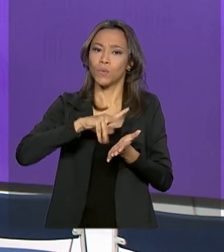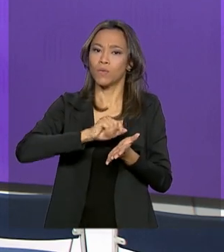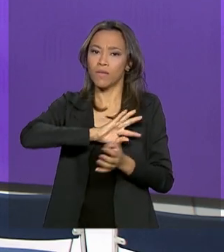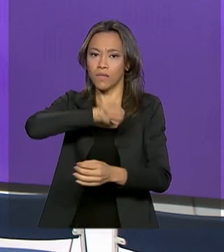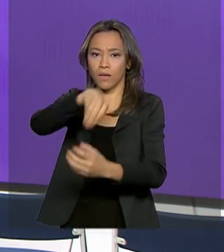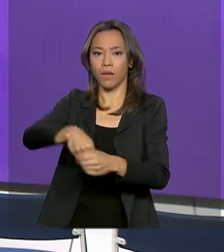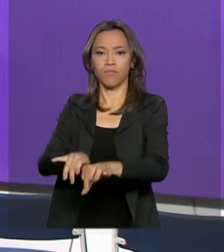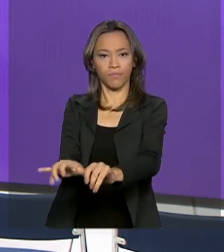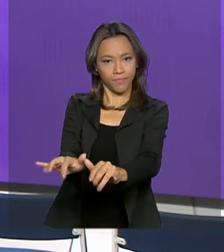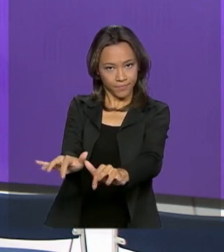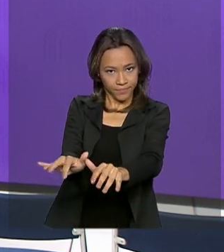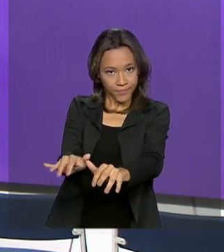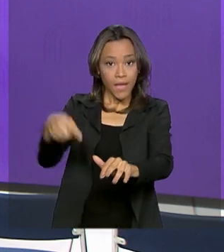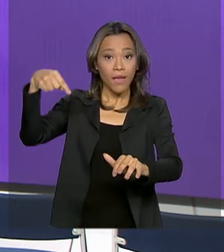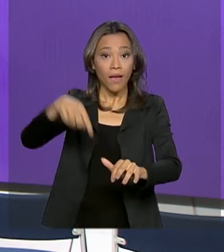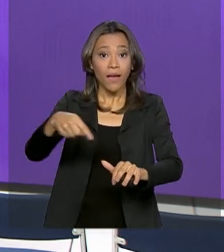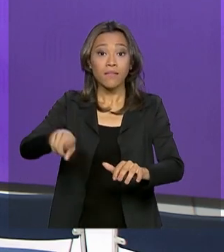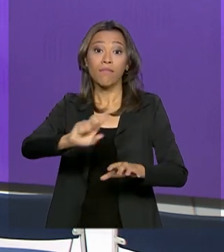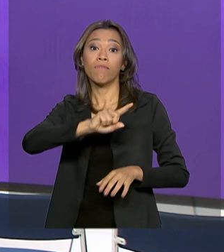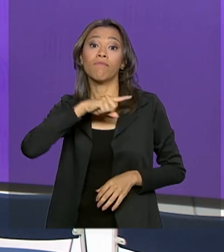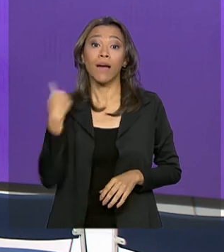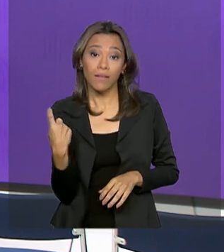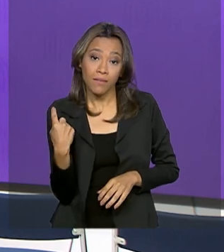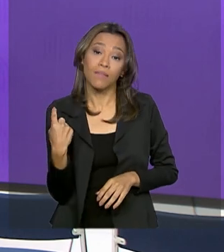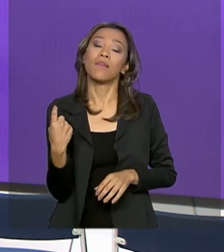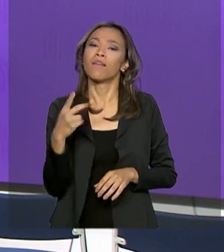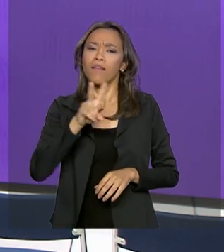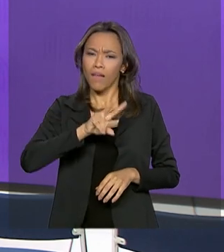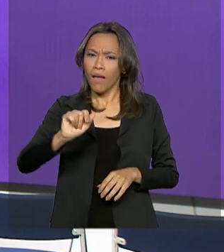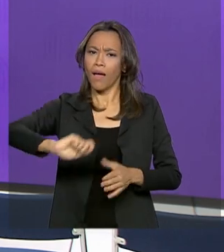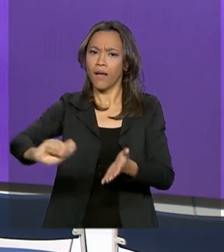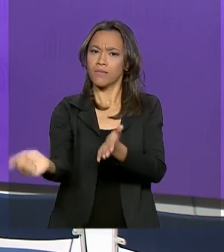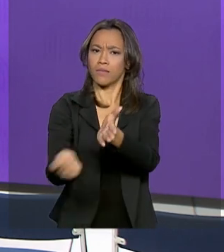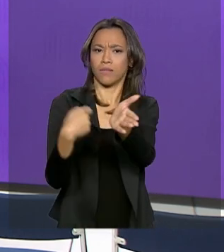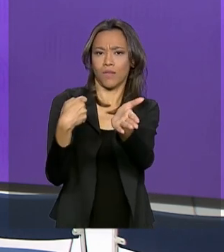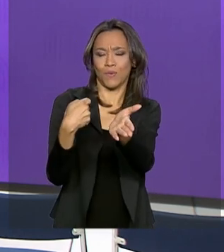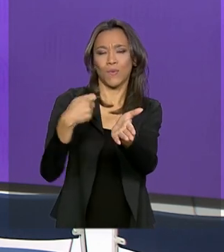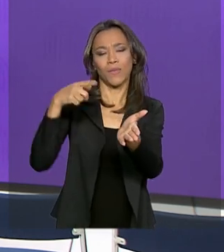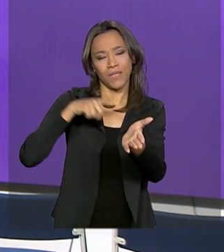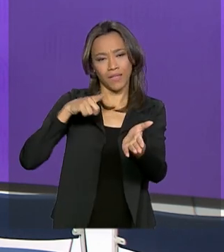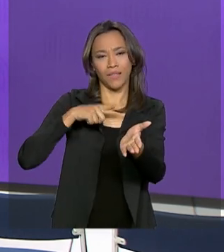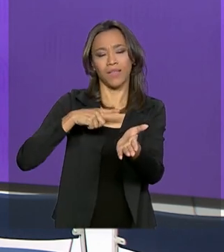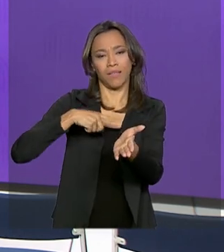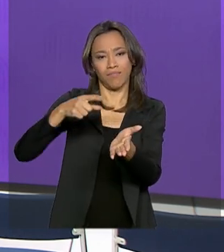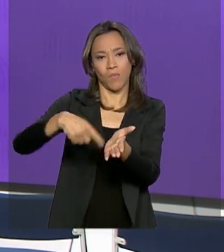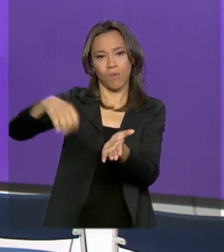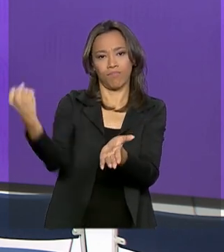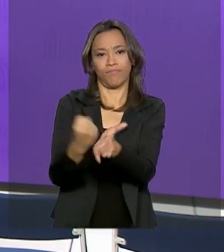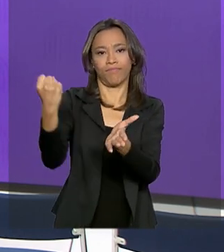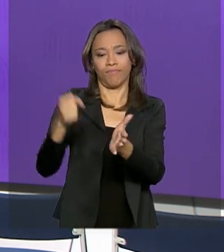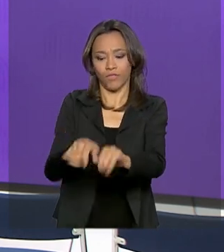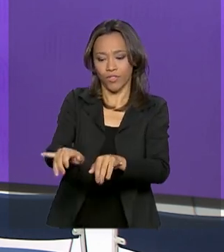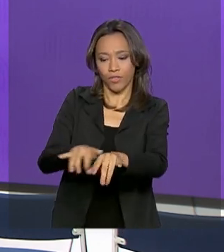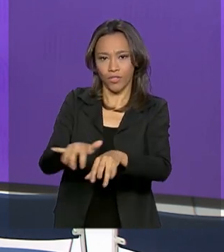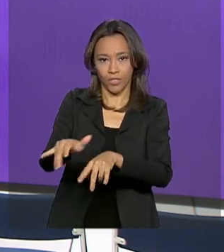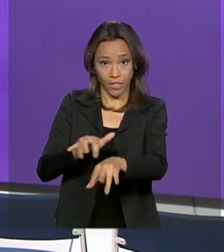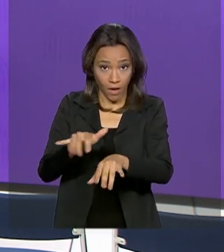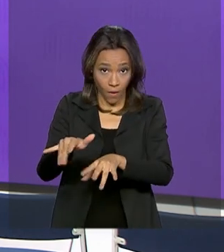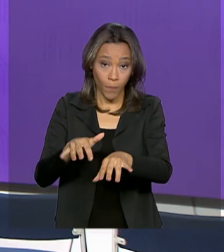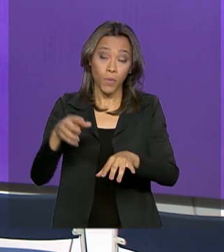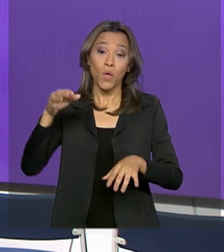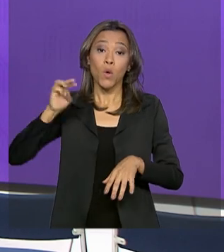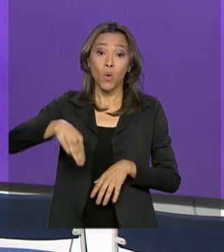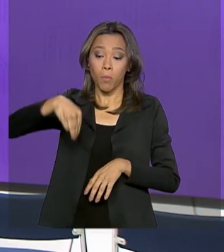A validade do documento também é garantida por assinatura com certificação digital. De acordo com o MEC,